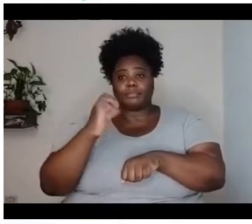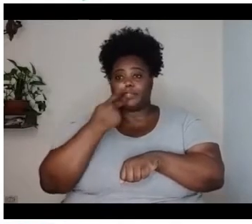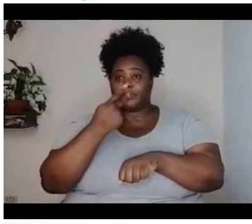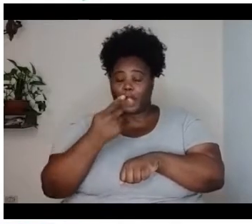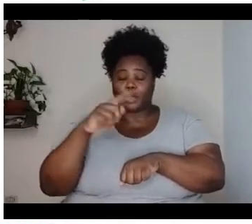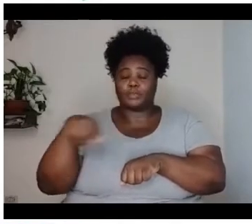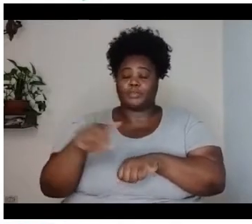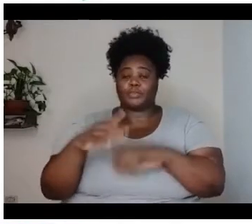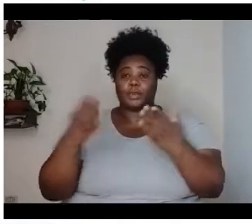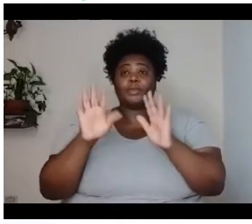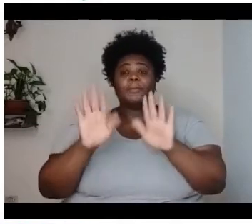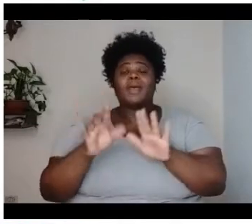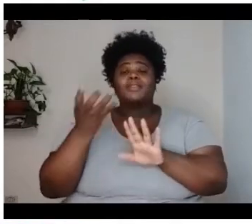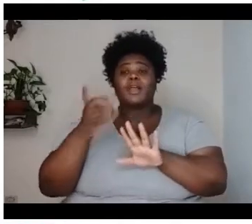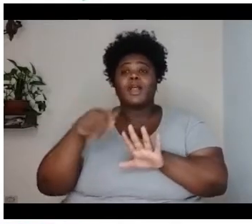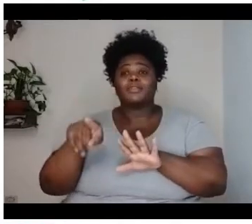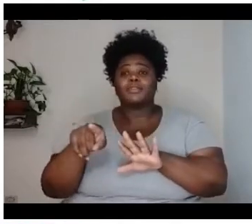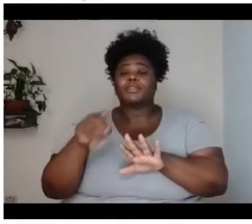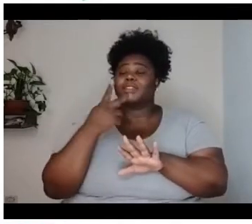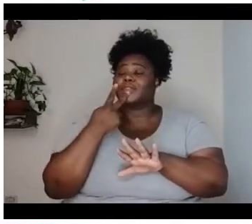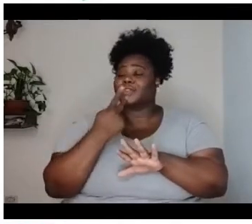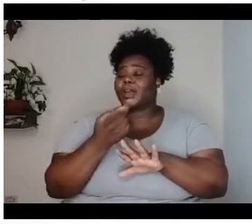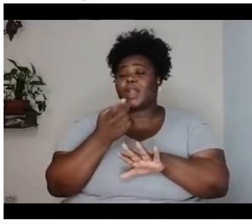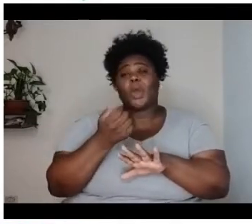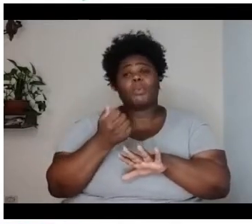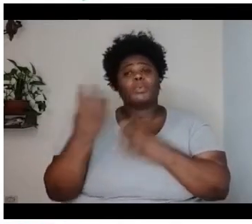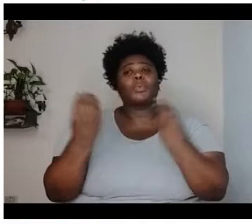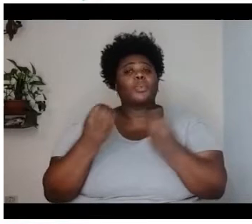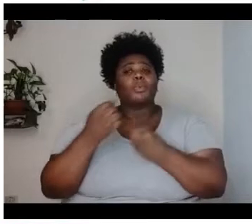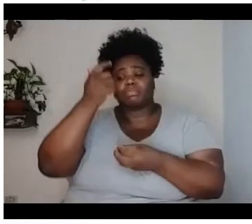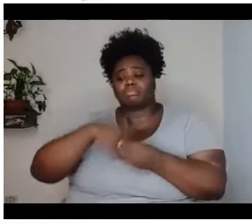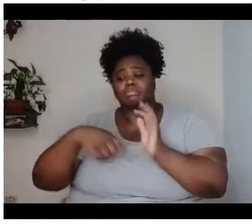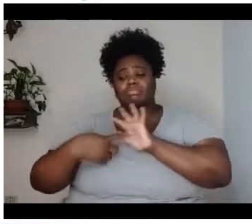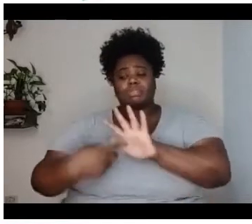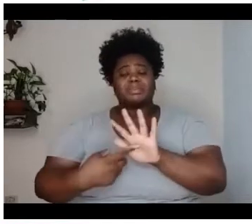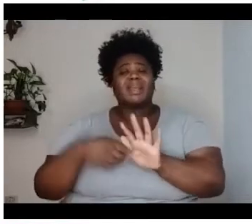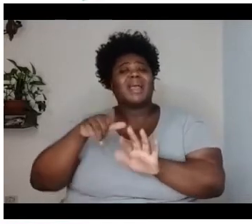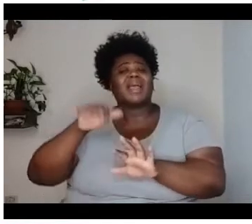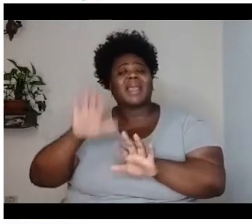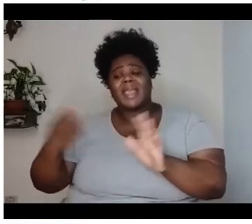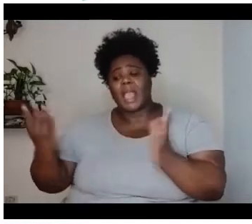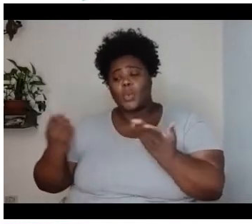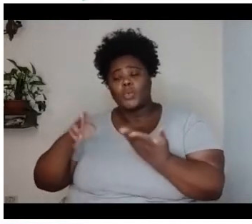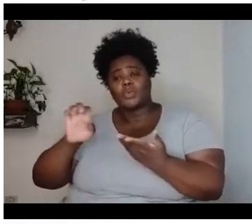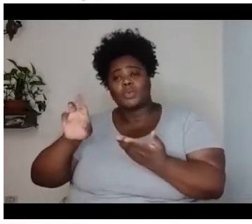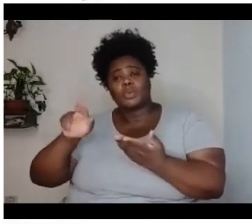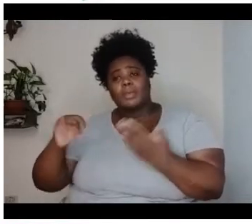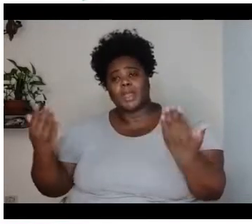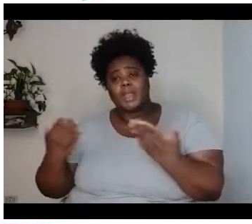currículo, mas eu queria te ouvir um pouquinho, como você se apresenta? Quem é Berna hoje? Como que você está,